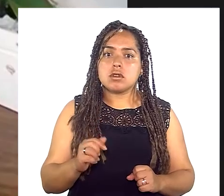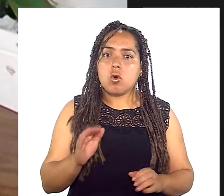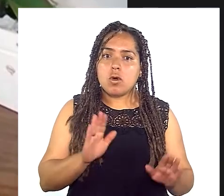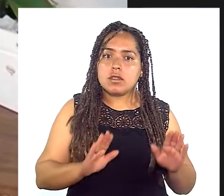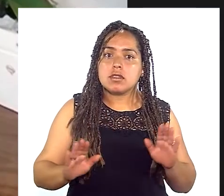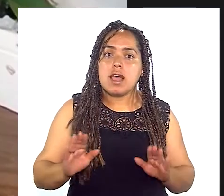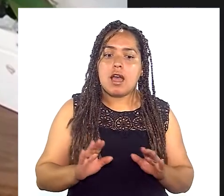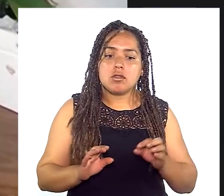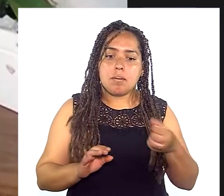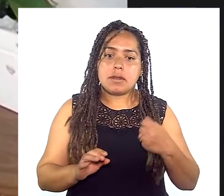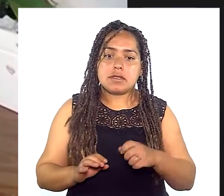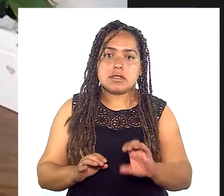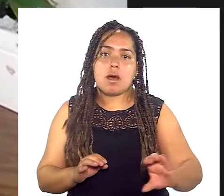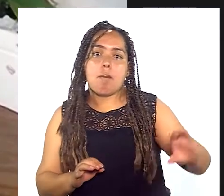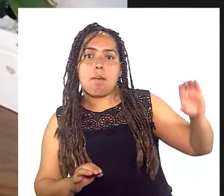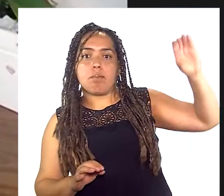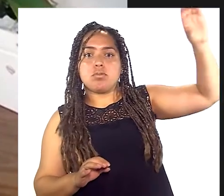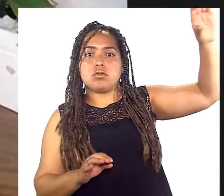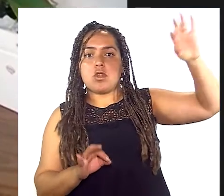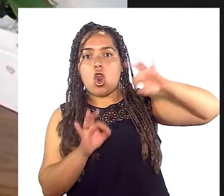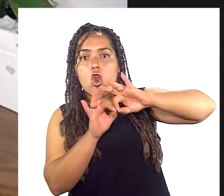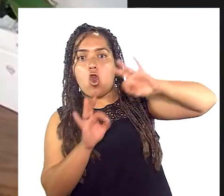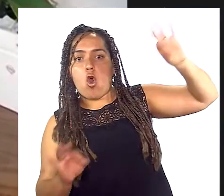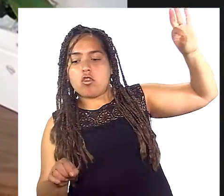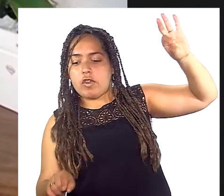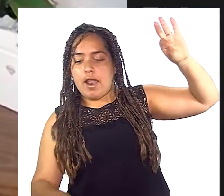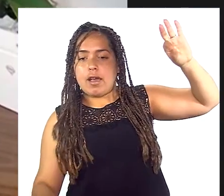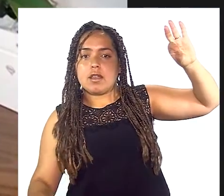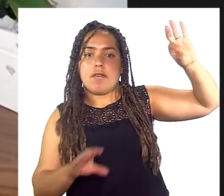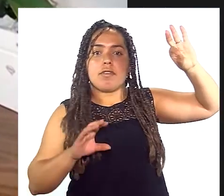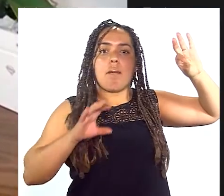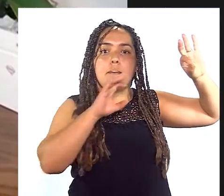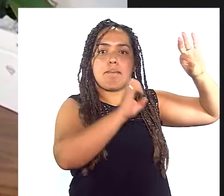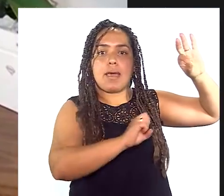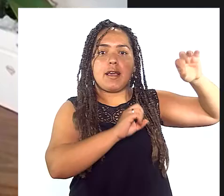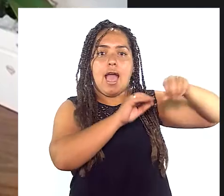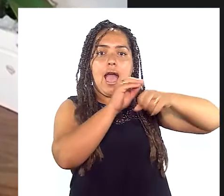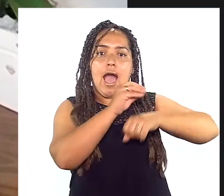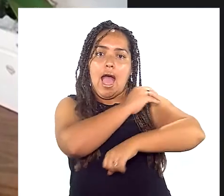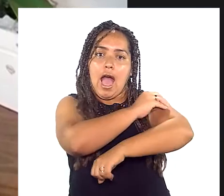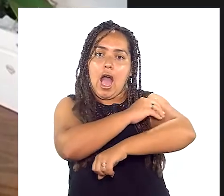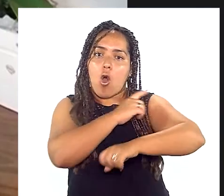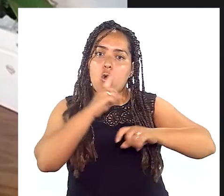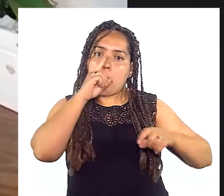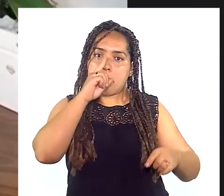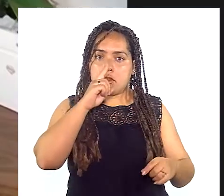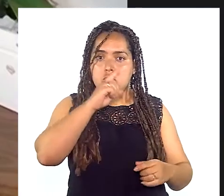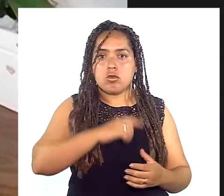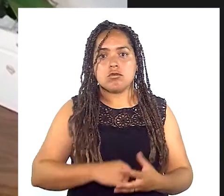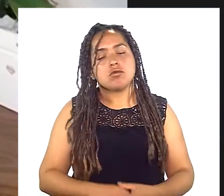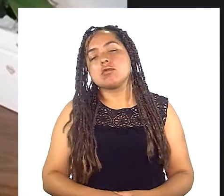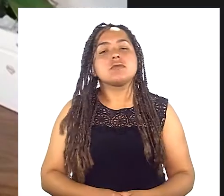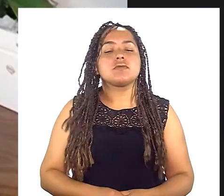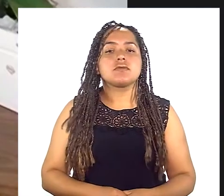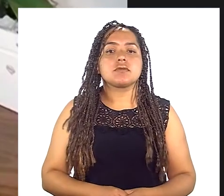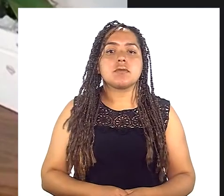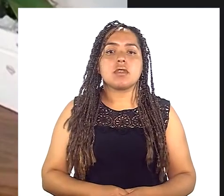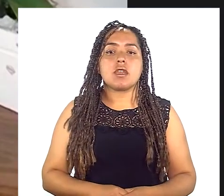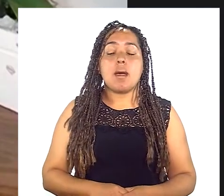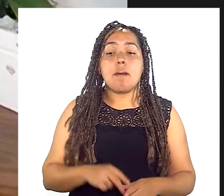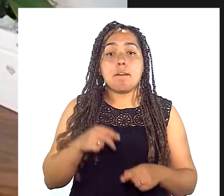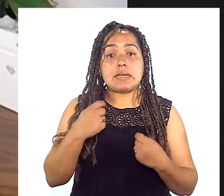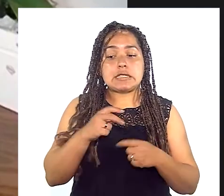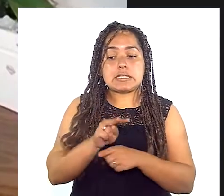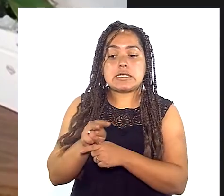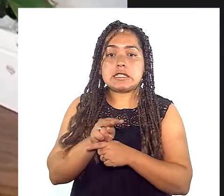gel na boca, sem os pais saberem. Então, é muito importante manter longe do alcance das crianças e sempre usar sob supervisão,